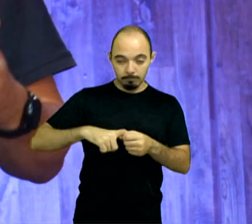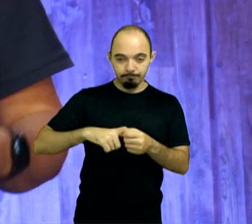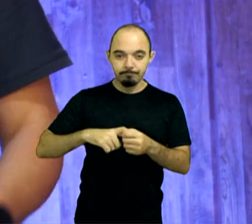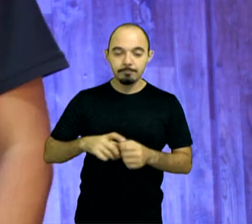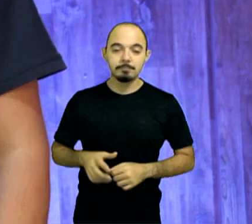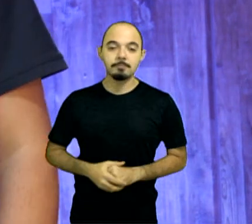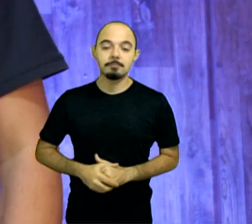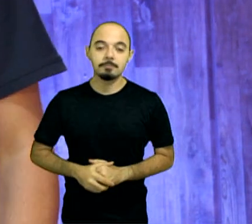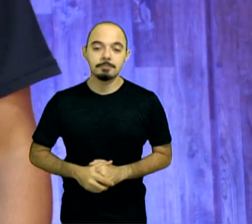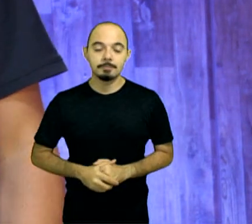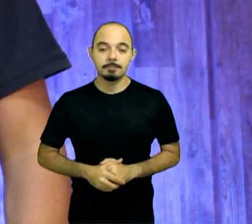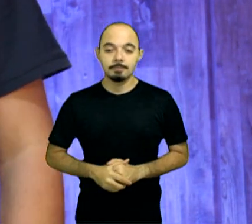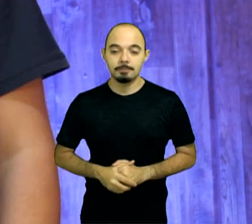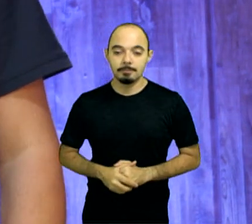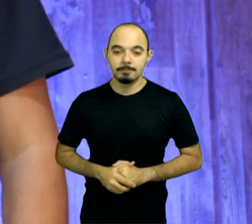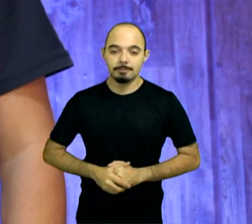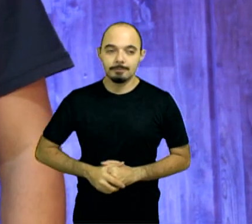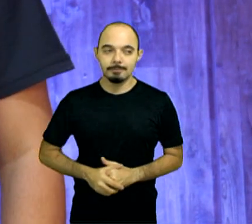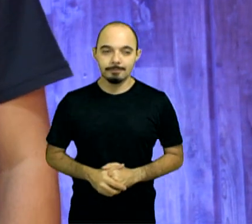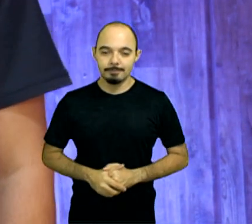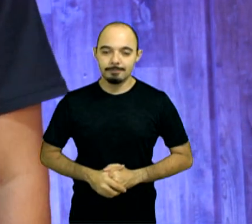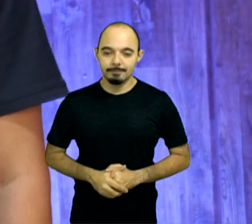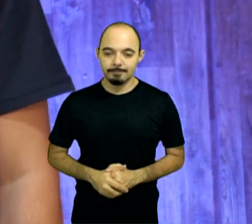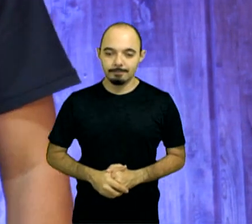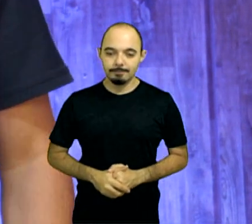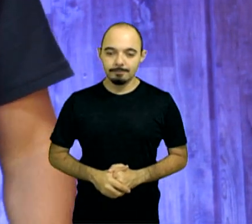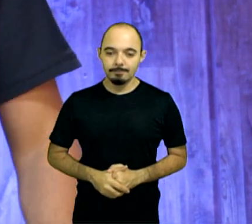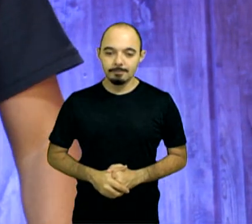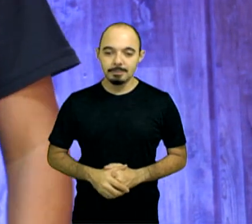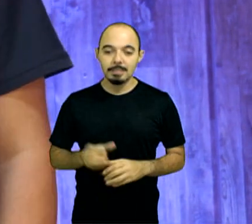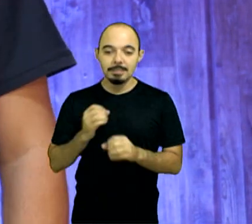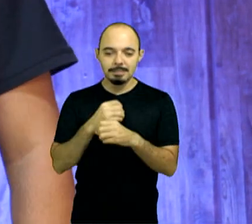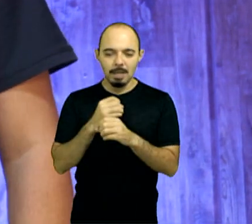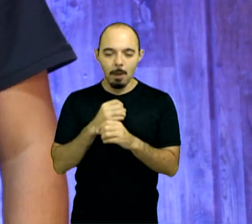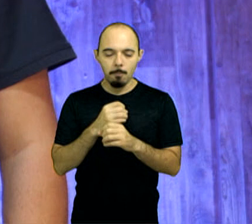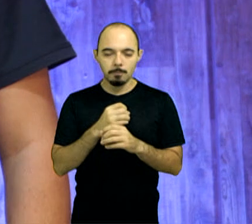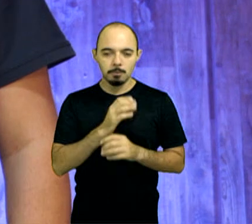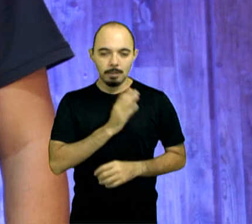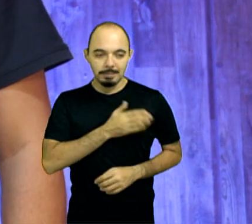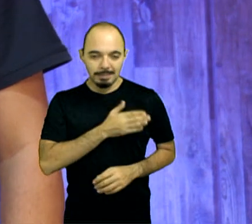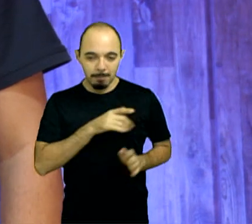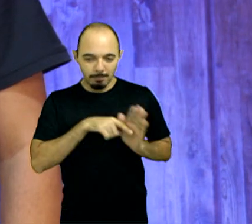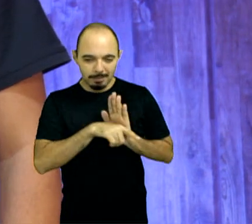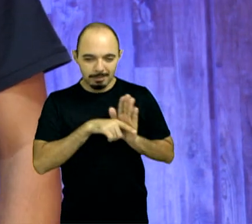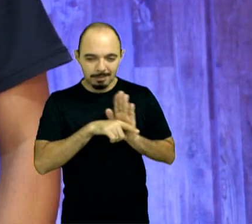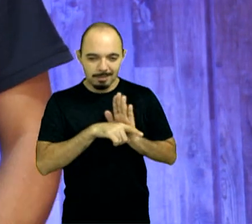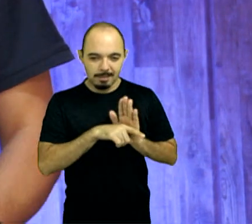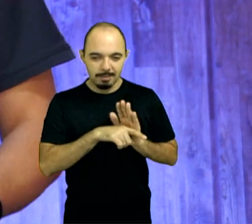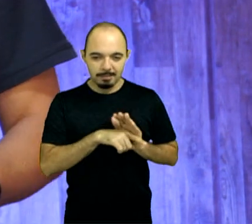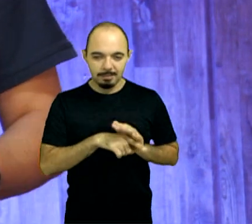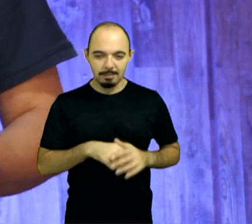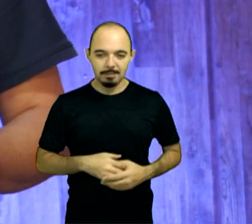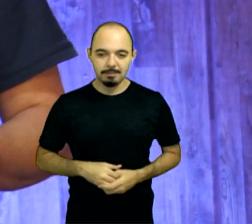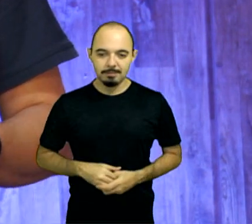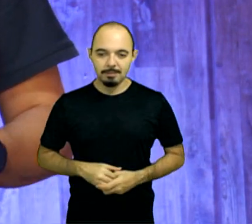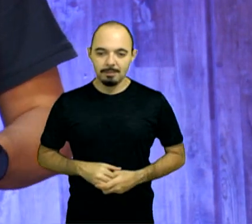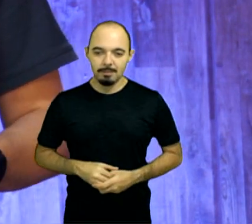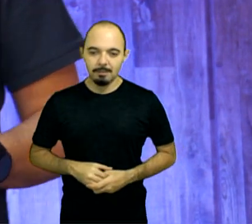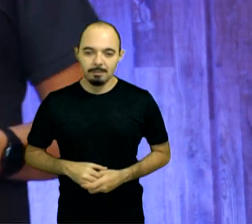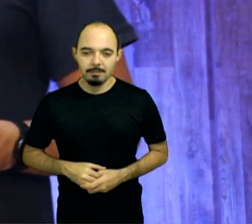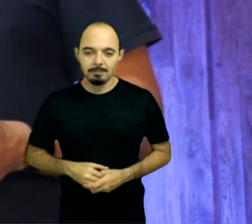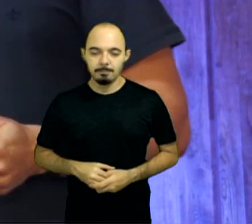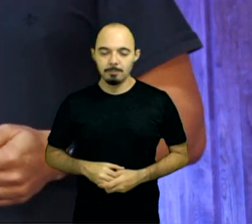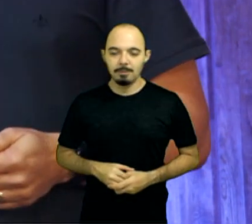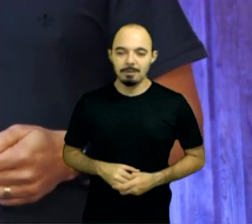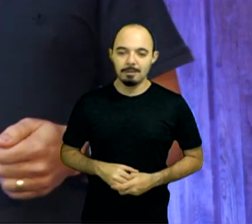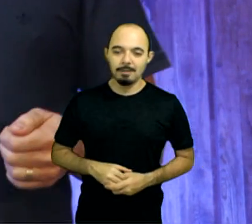você vai fazer um cateterismo para a gente descobrir o que é isso. Porque alguma coisa tem. E assim, eu vejo o carinho